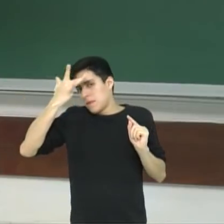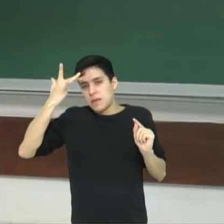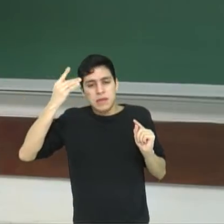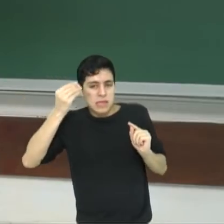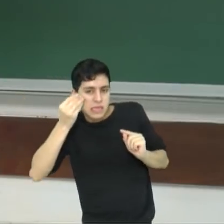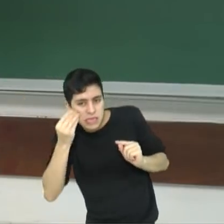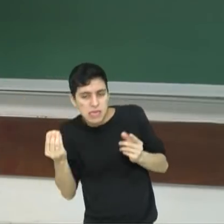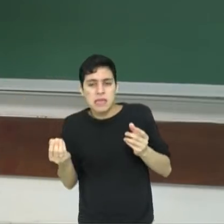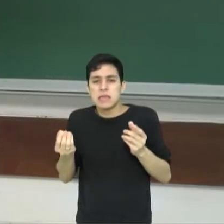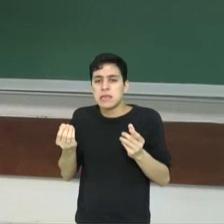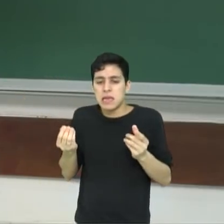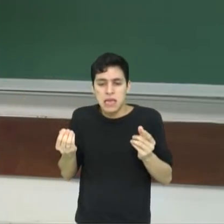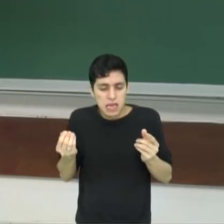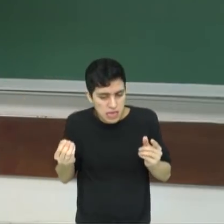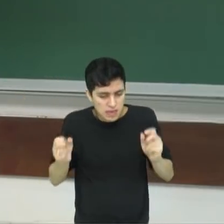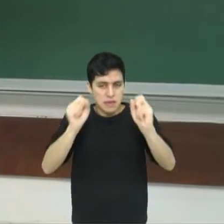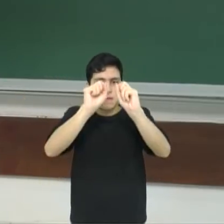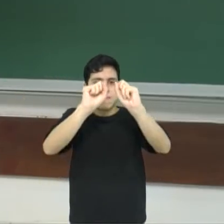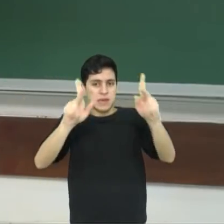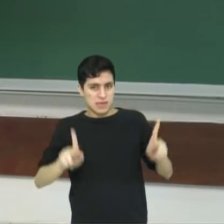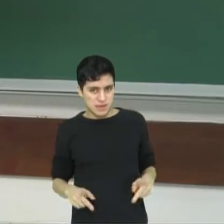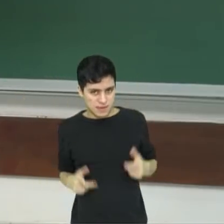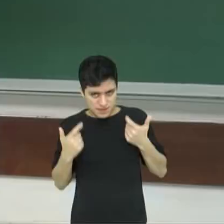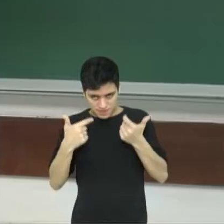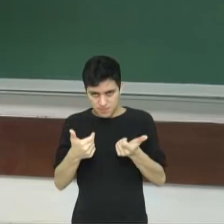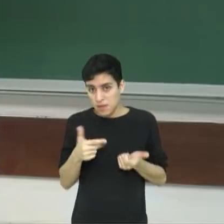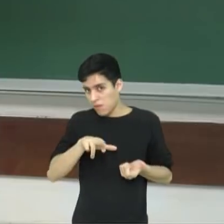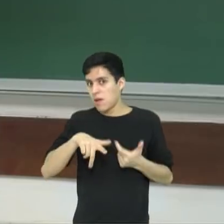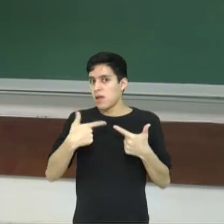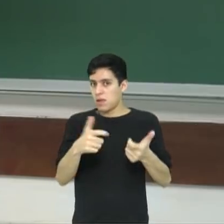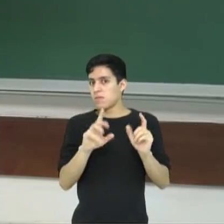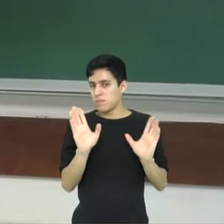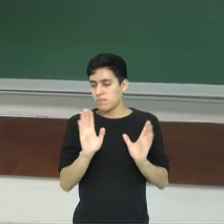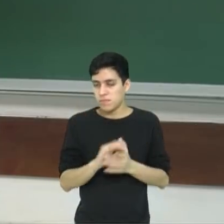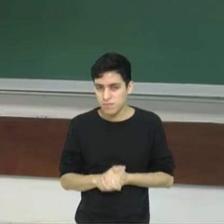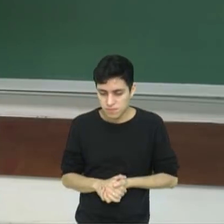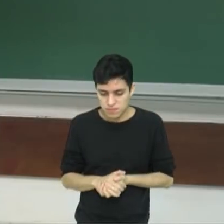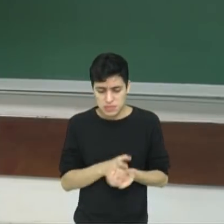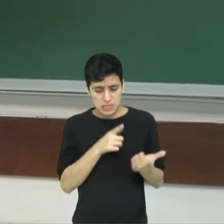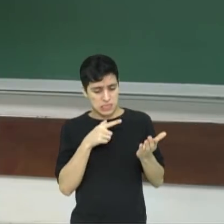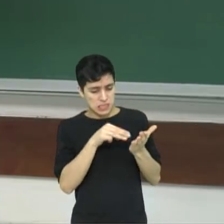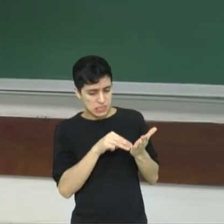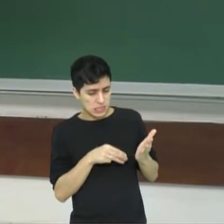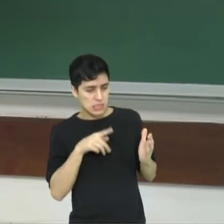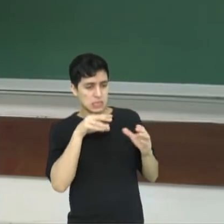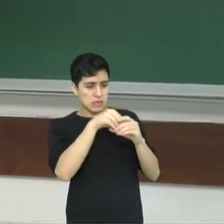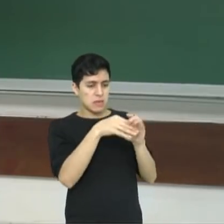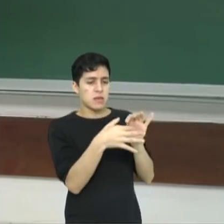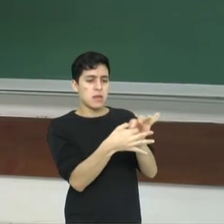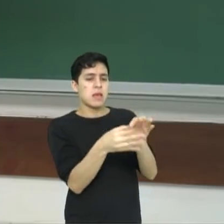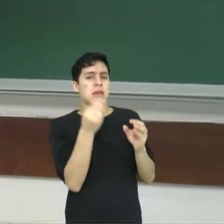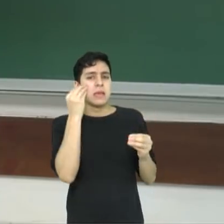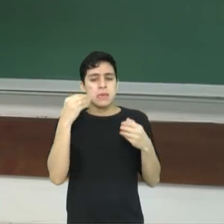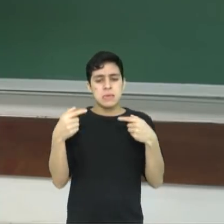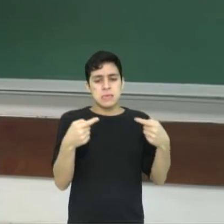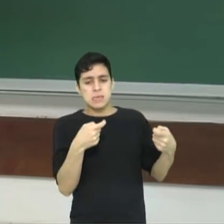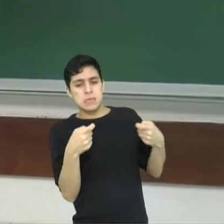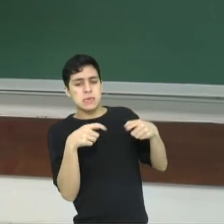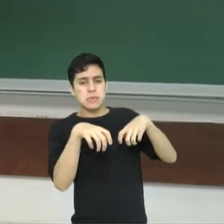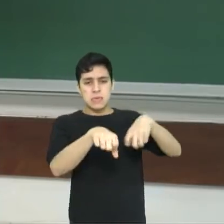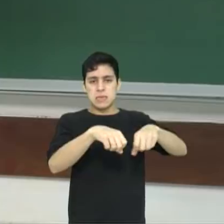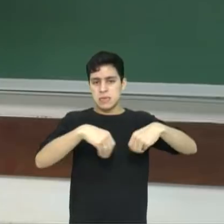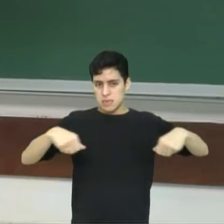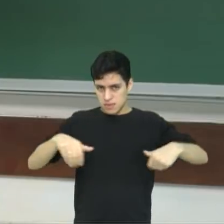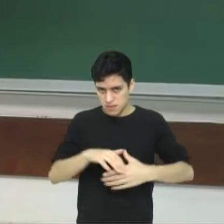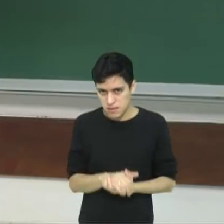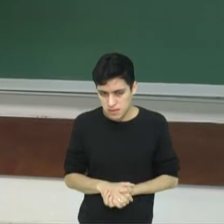o trocadilho, a paz, né? Esses motivos estão dentro desse contexto de disputas territoriais. É